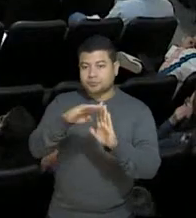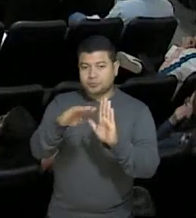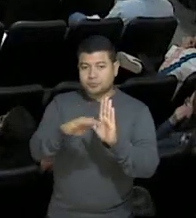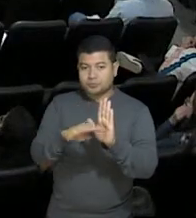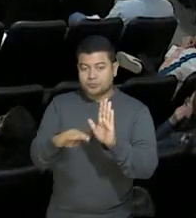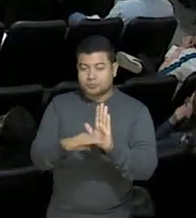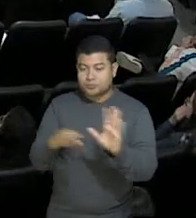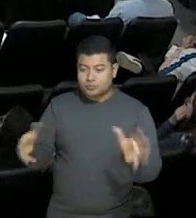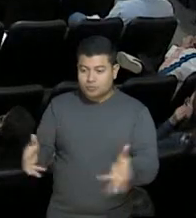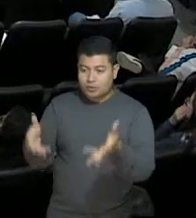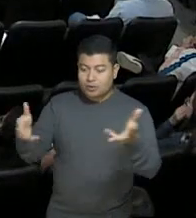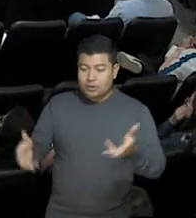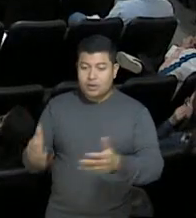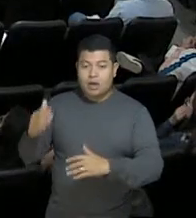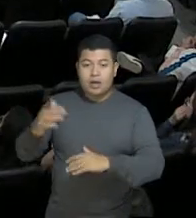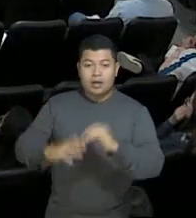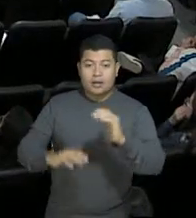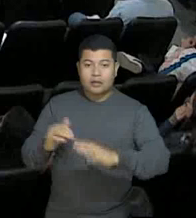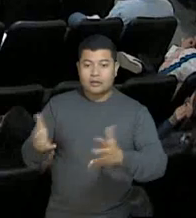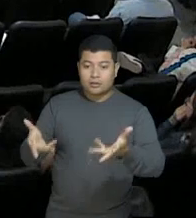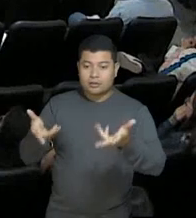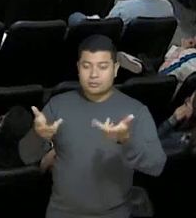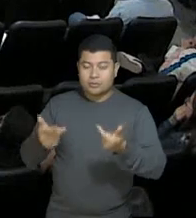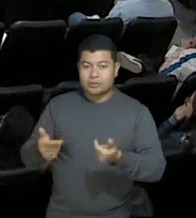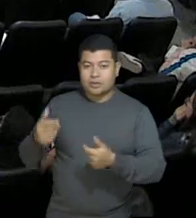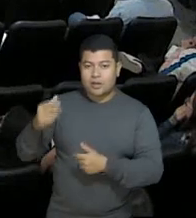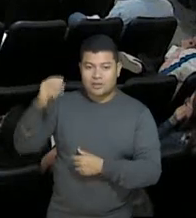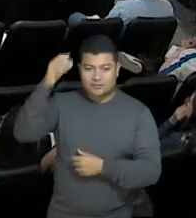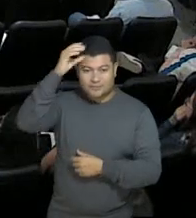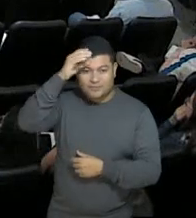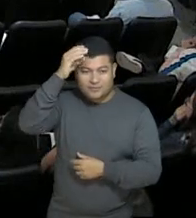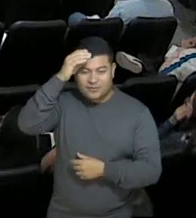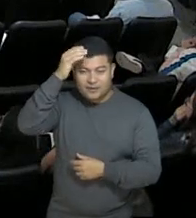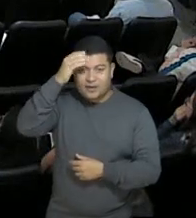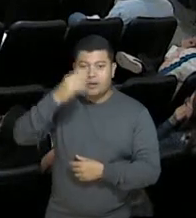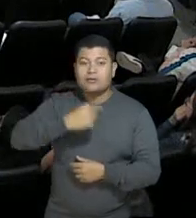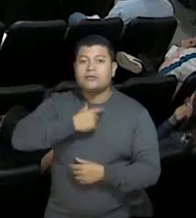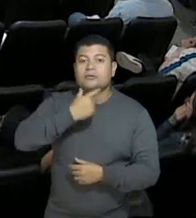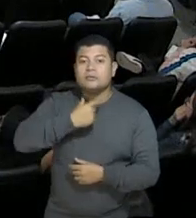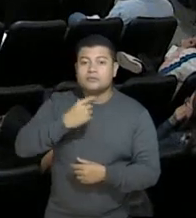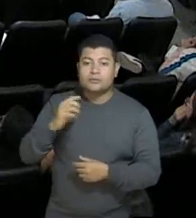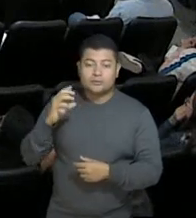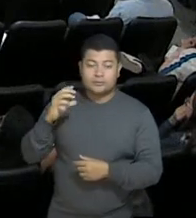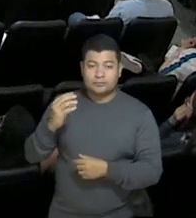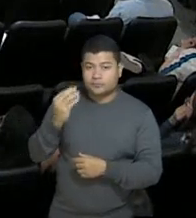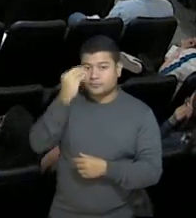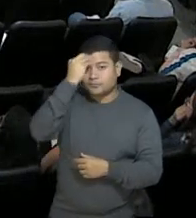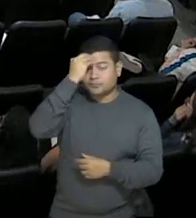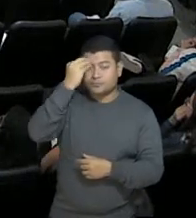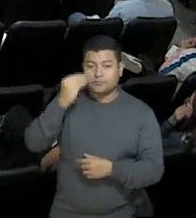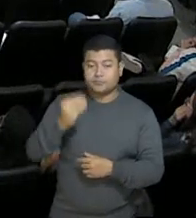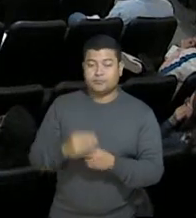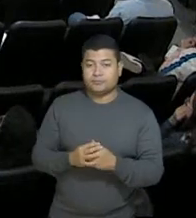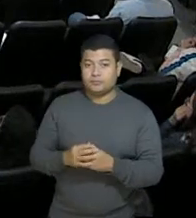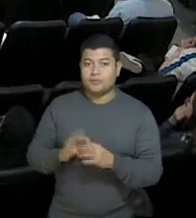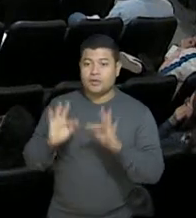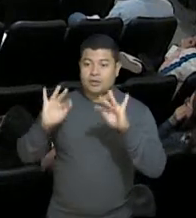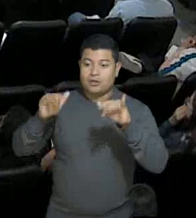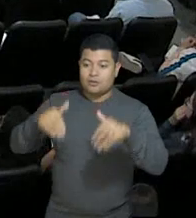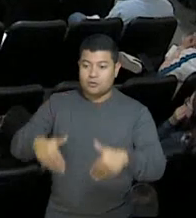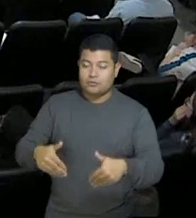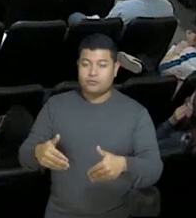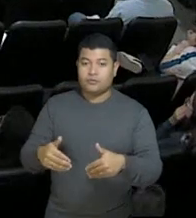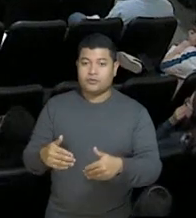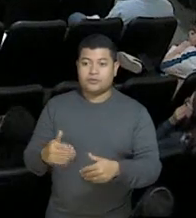estimulação das habilidades de consciência fonológica e da correspondência grafema-fonema, e no final do ano a gente refez